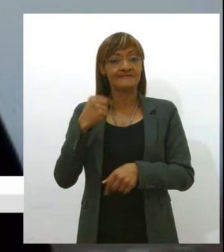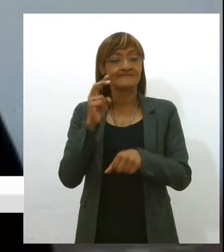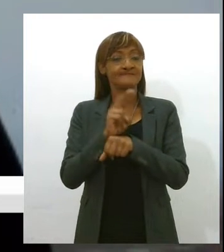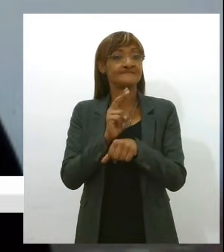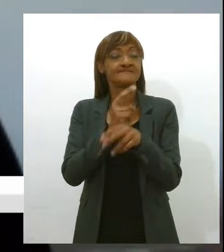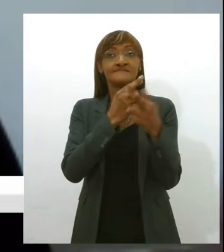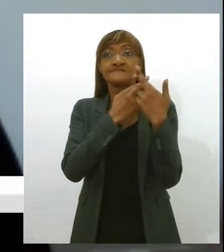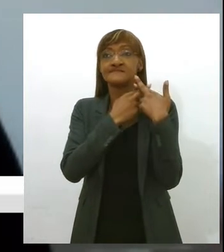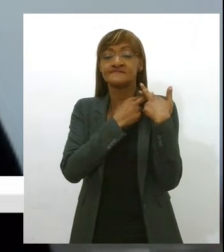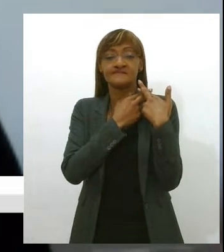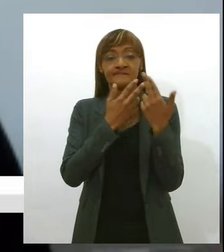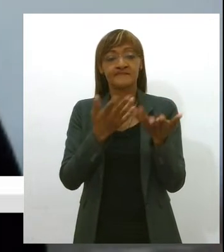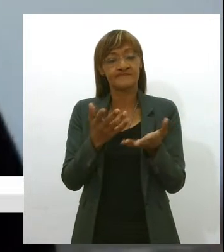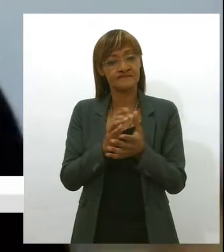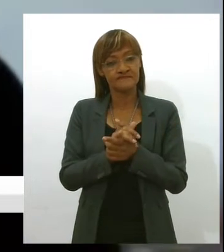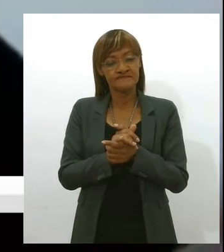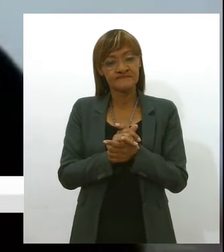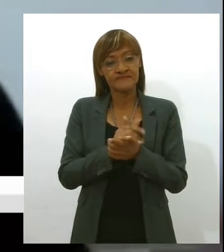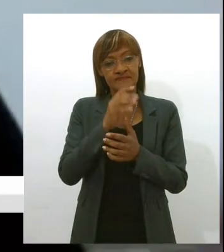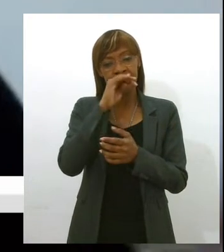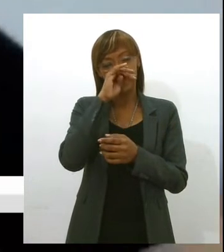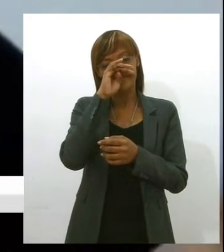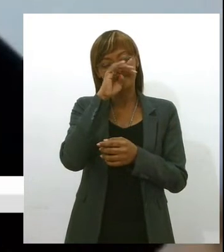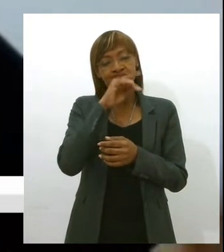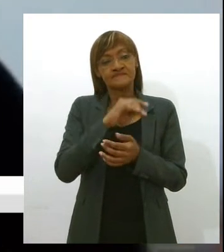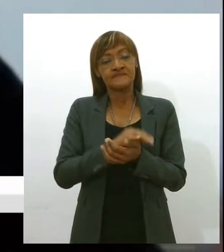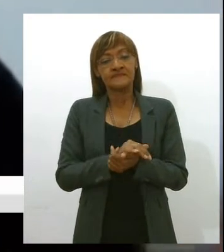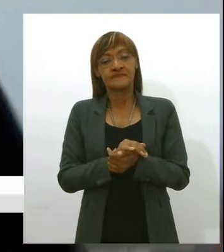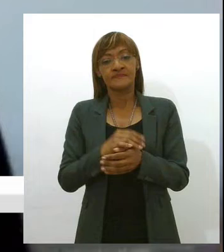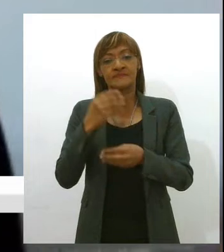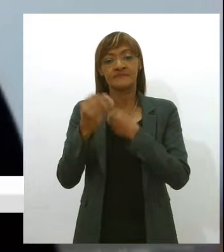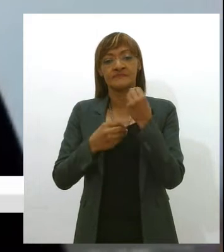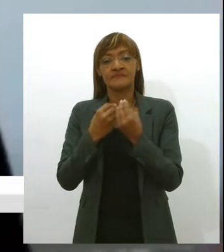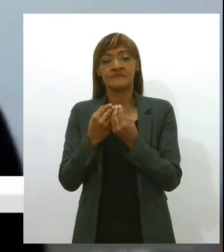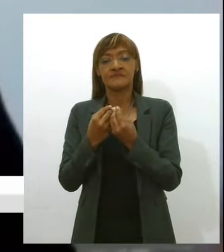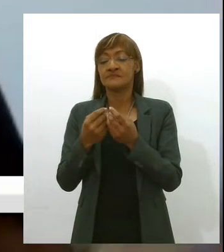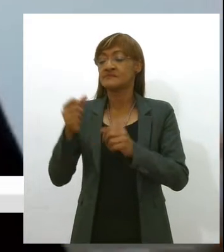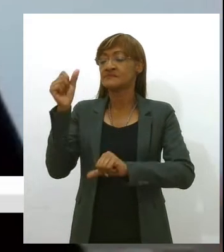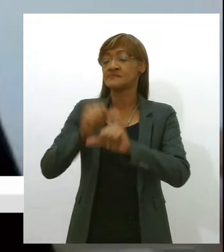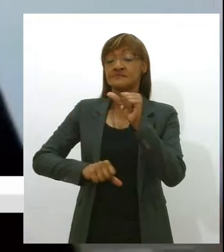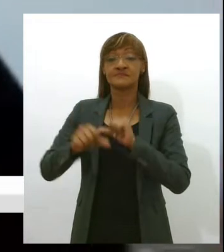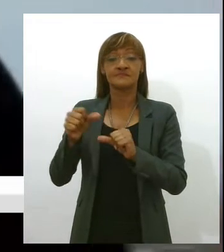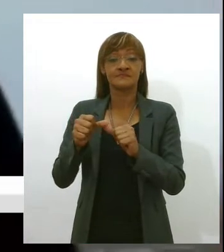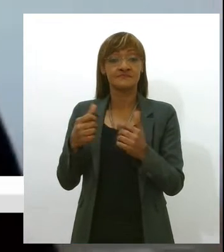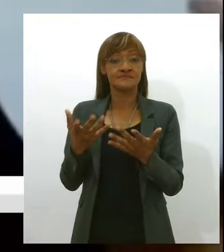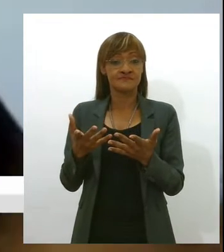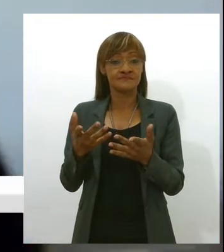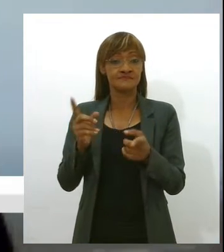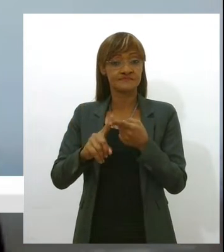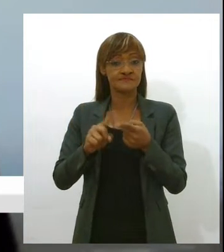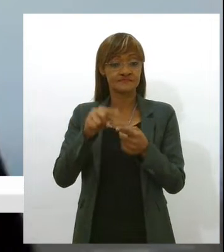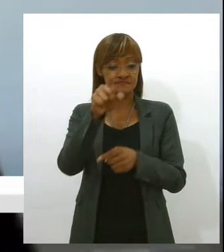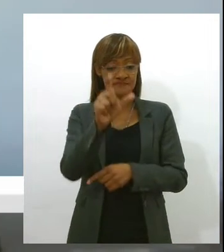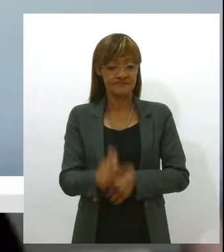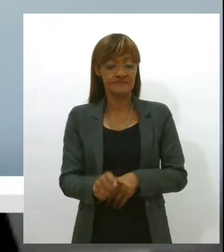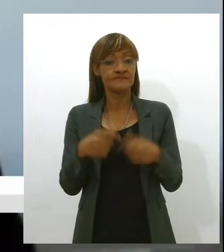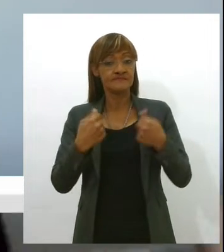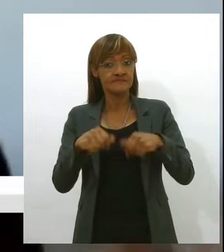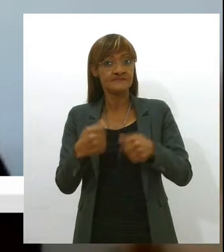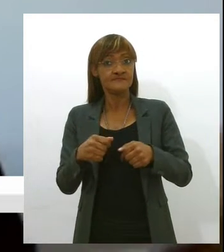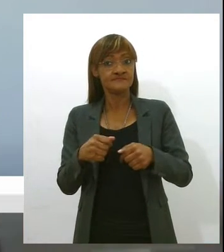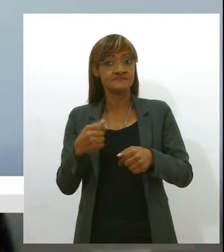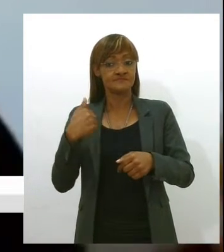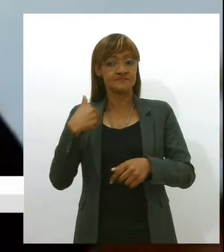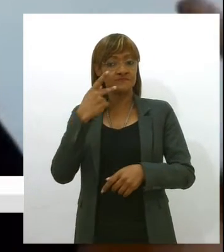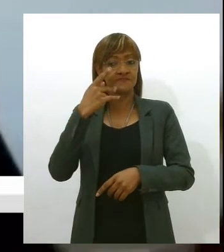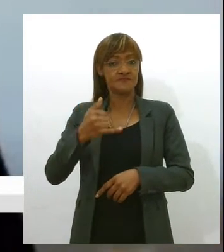acarreta, e como não transformar isso em um peso para ele também. Tipo assim, ele precisa que eu seja um pai, leve, que eu não seja esse